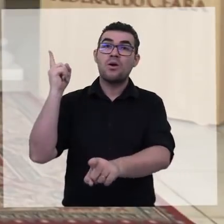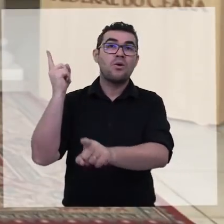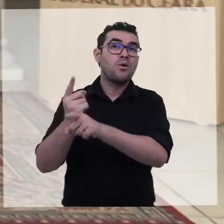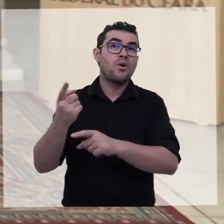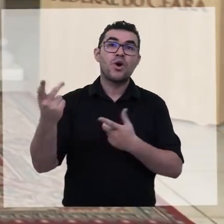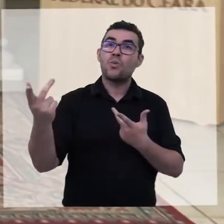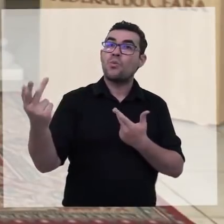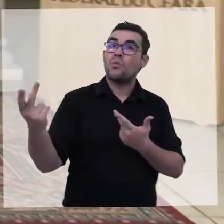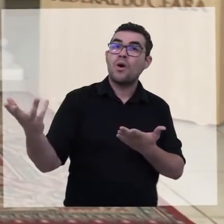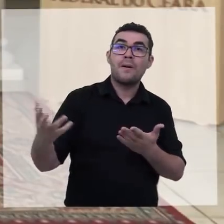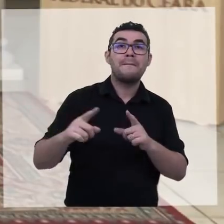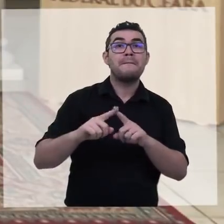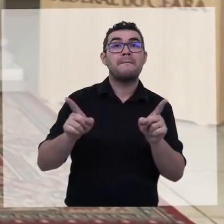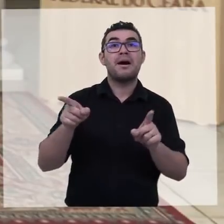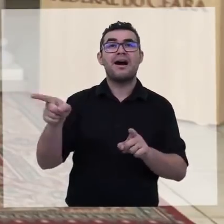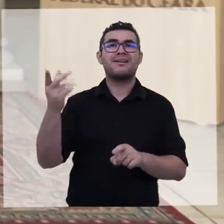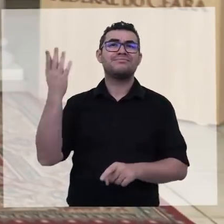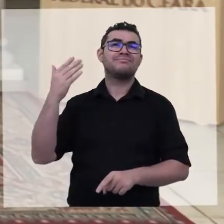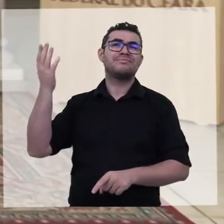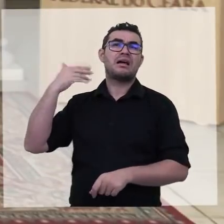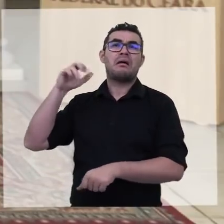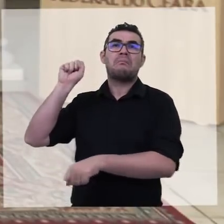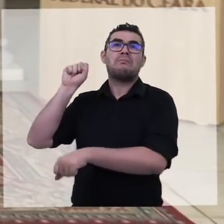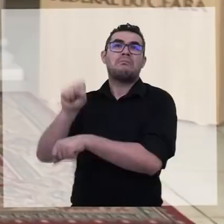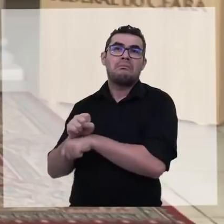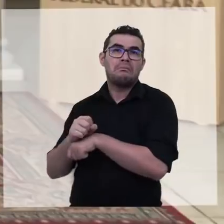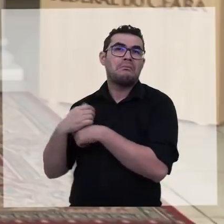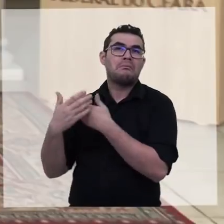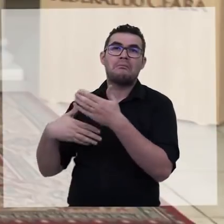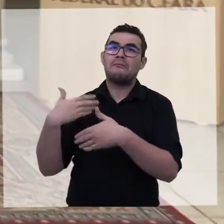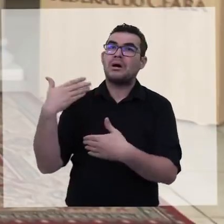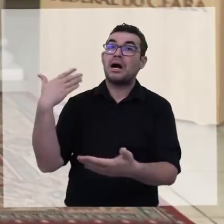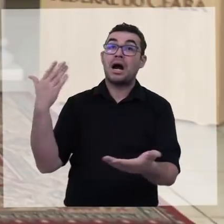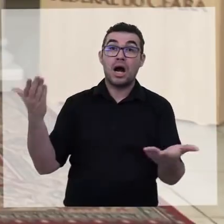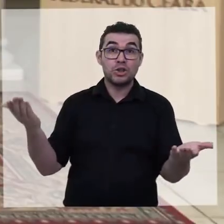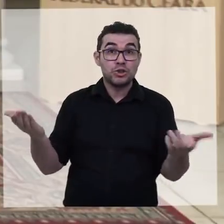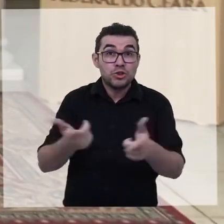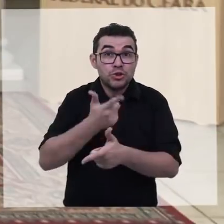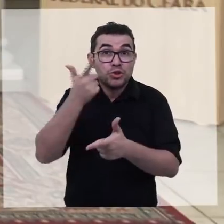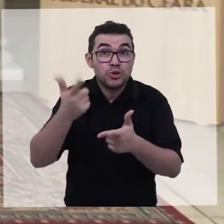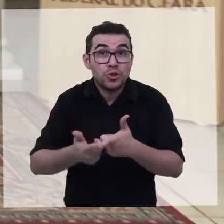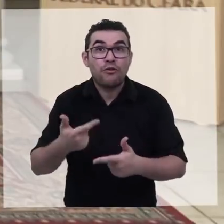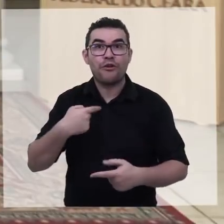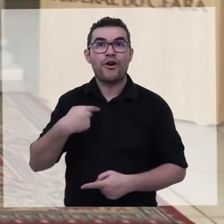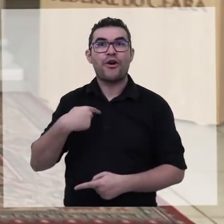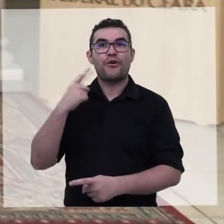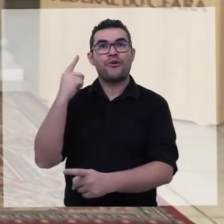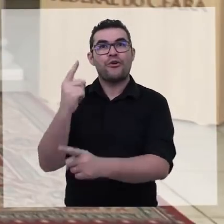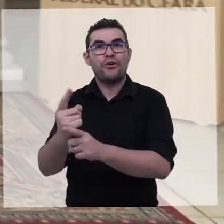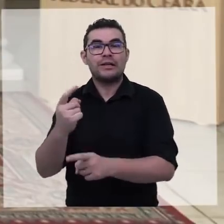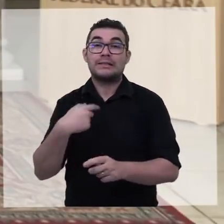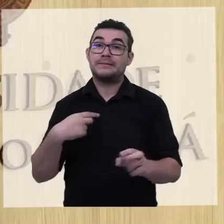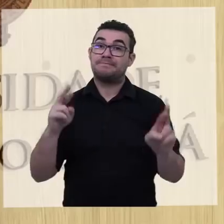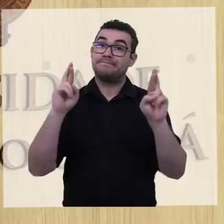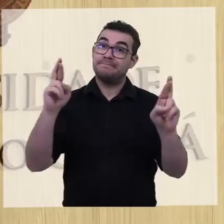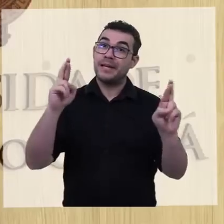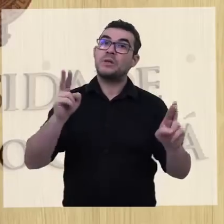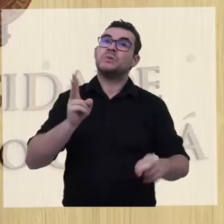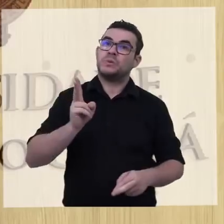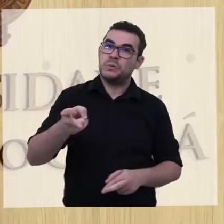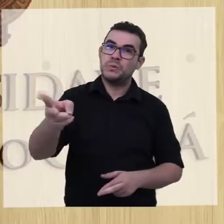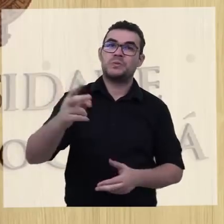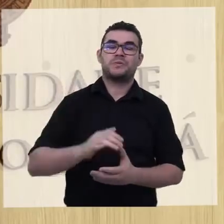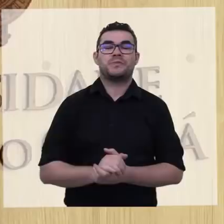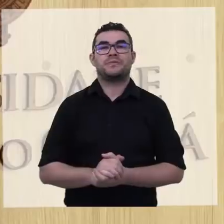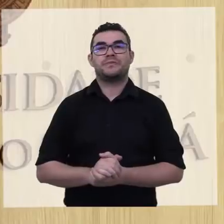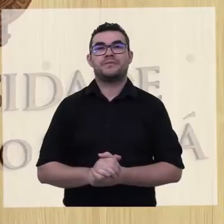também não foi para frente, não foi considerado. Eu espero que agora vá. que não morra. Professora, outro